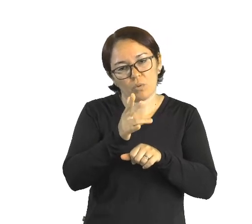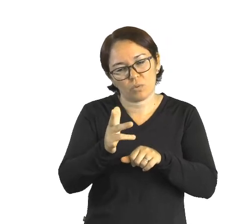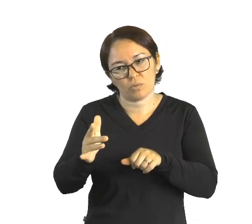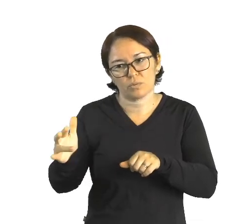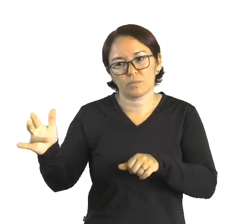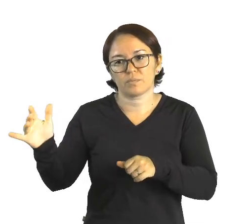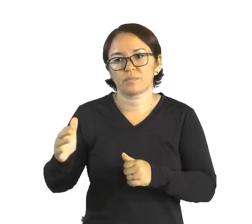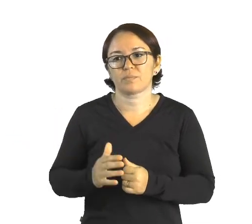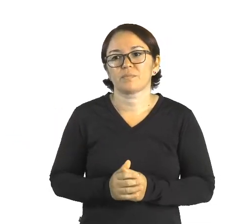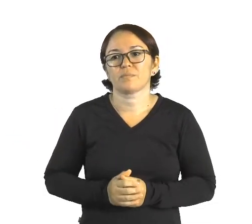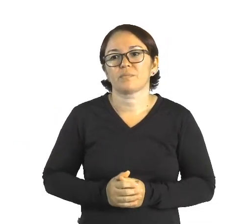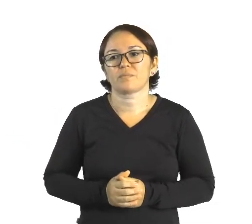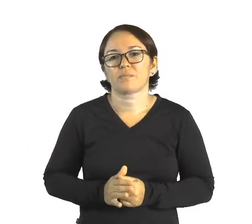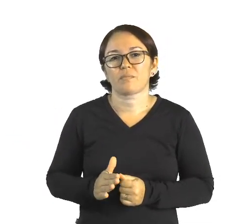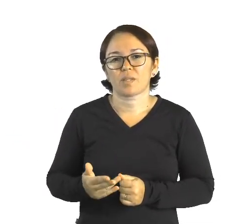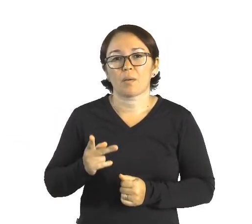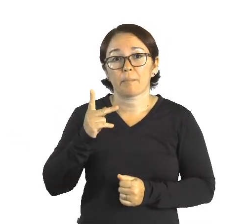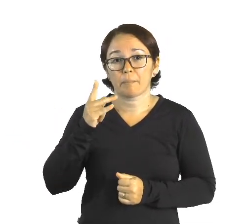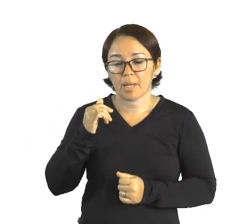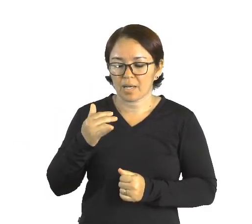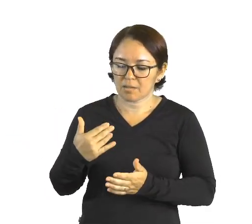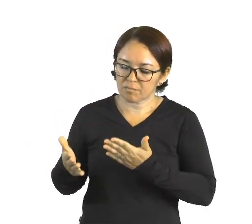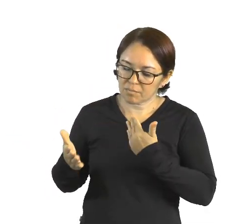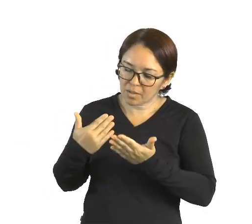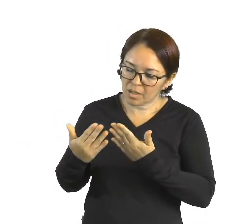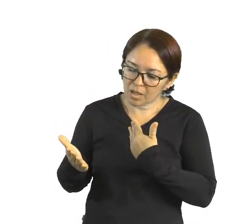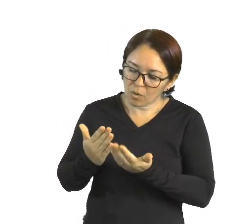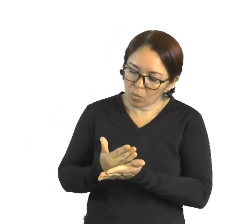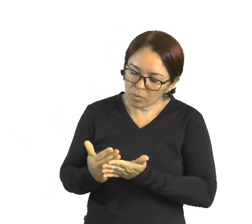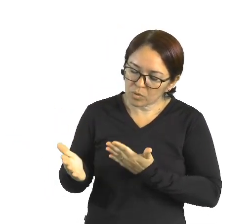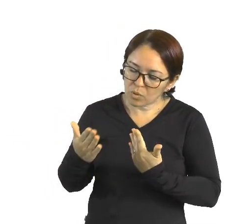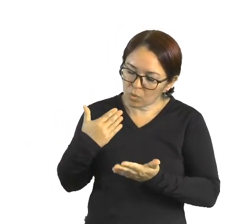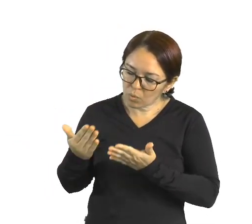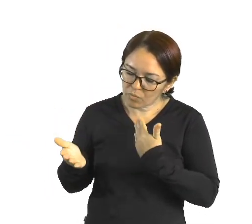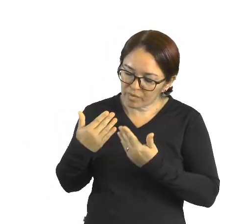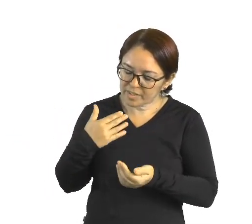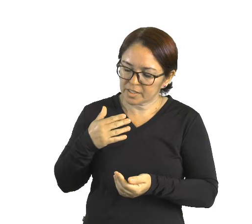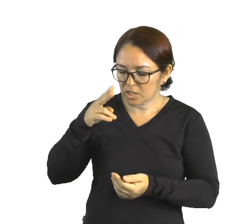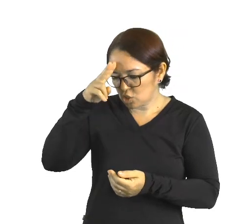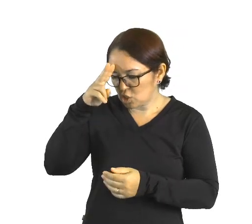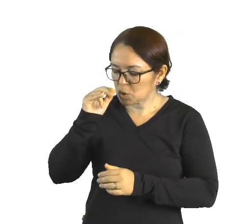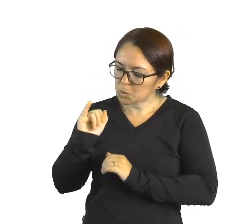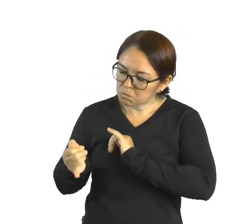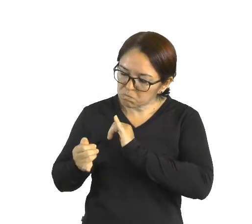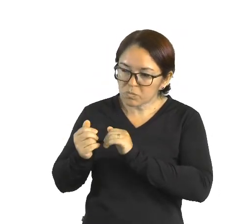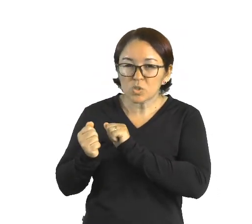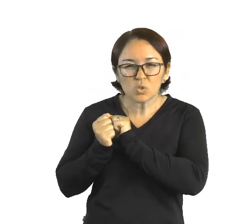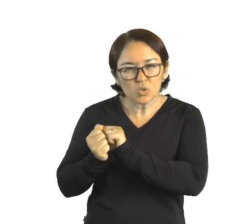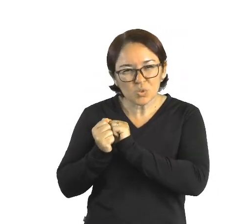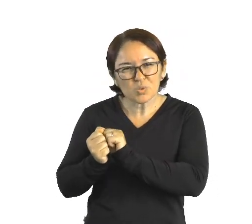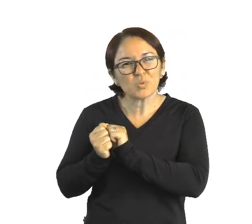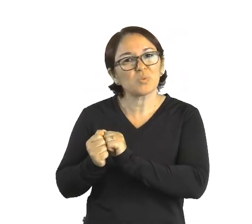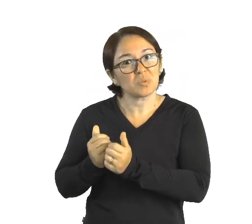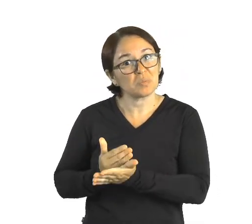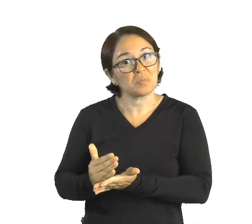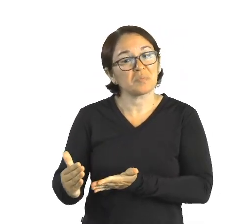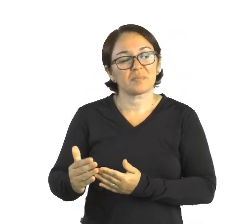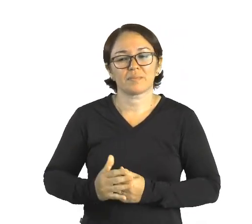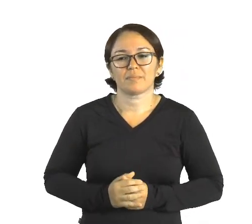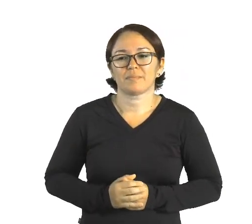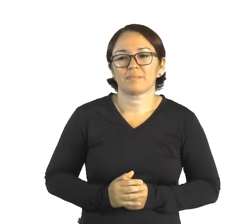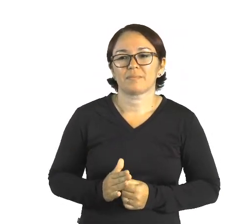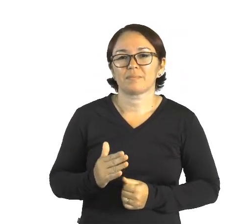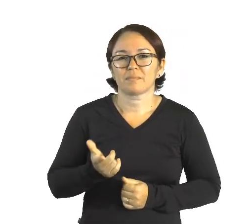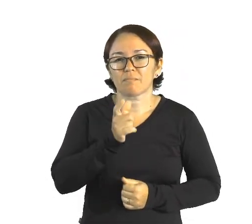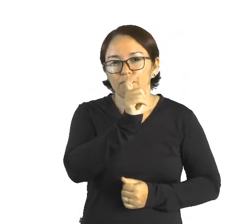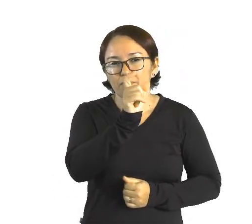com o macaquinho, contar história, certo? Mas agora, olha só. Nós tiramos algumas palavrinhas para a gente ver o